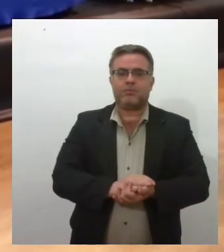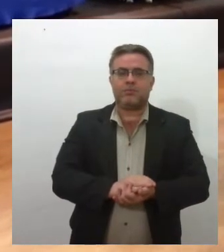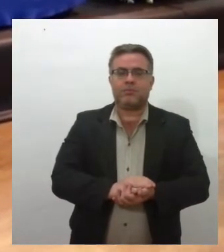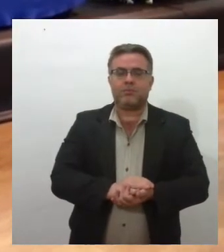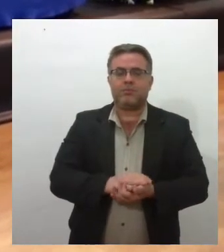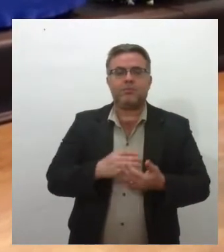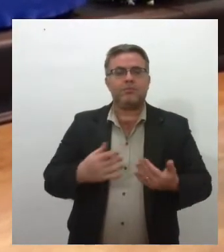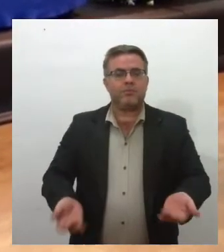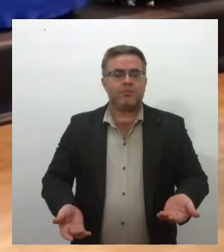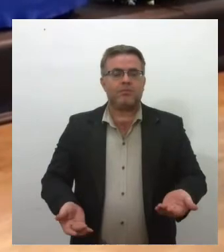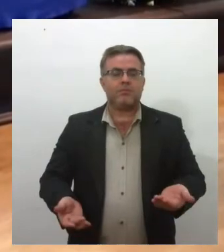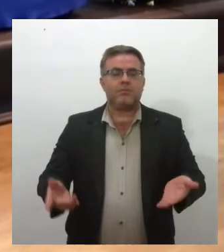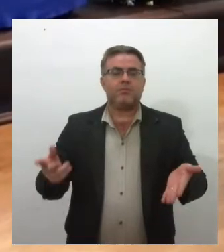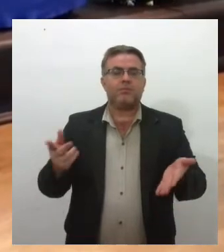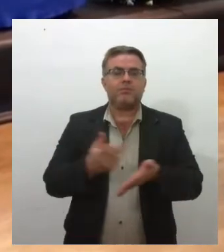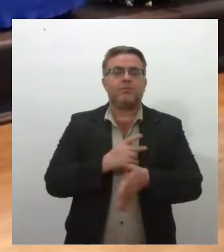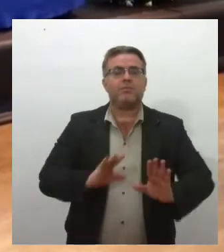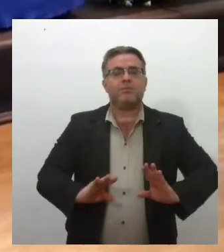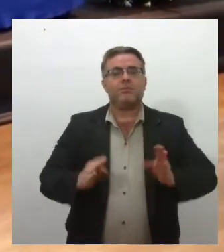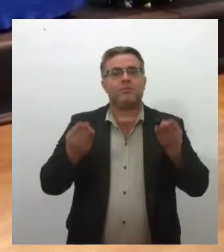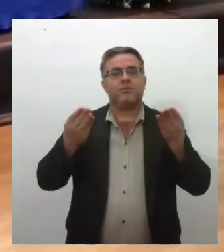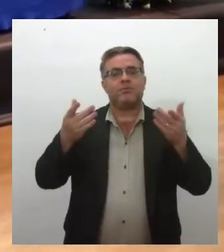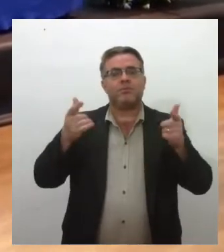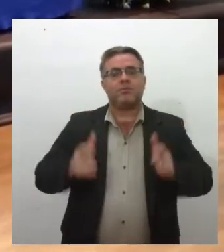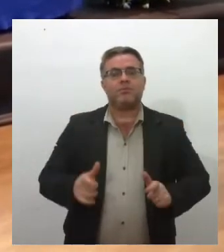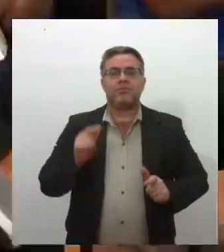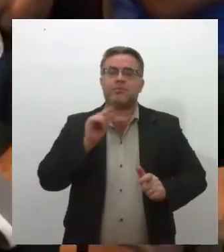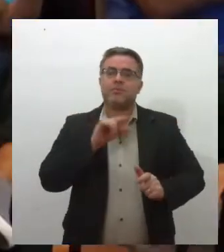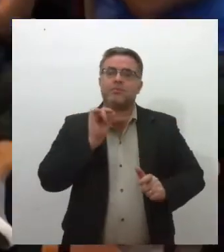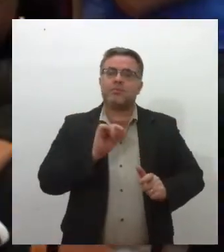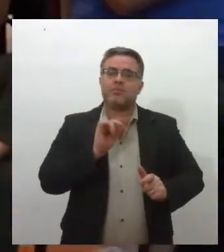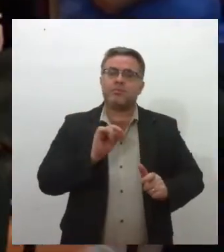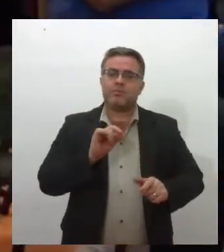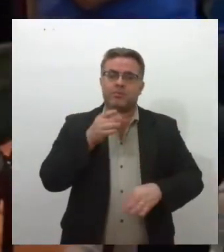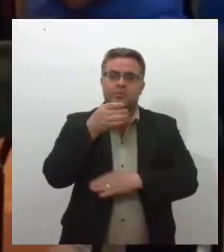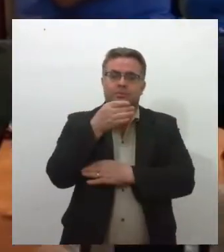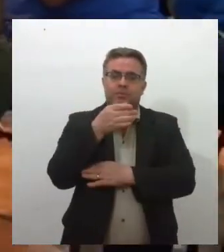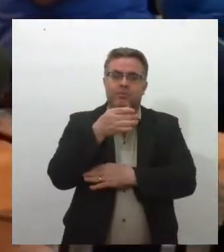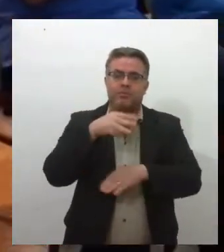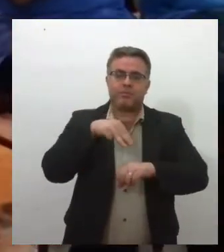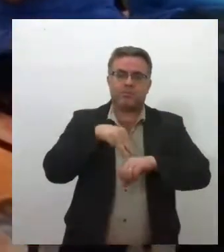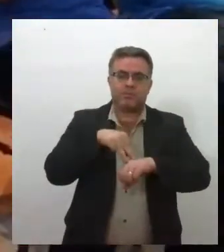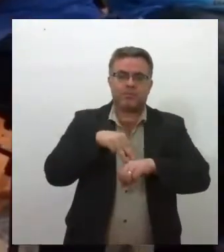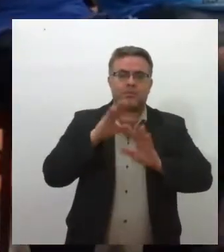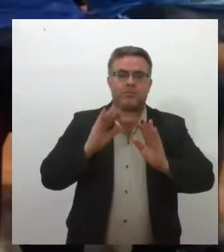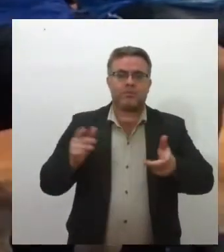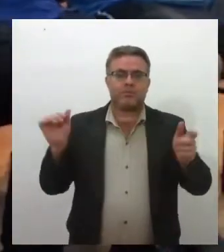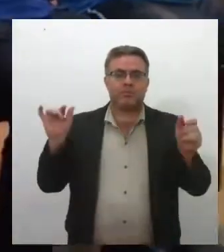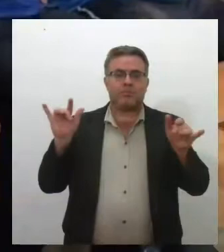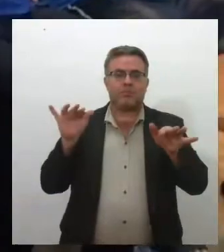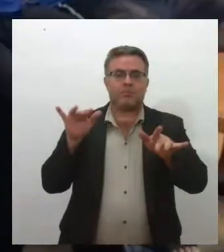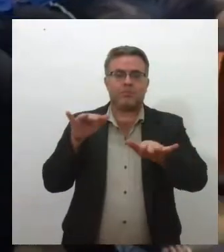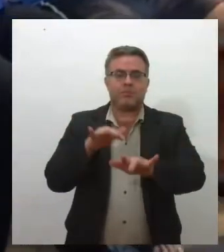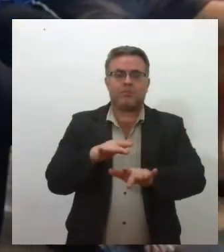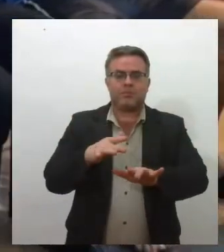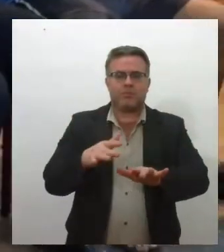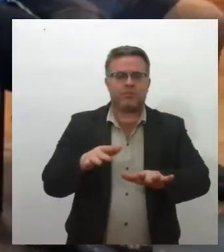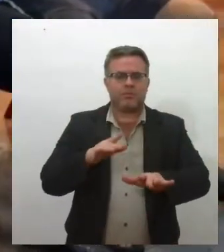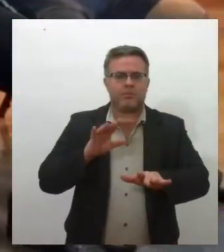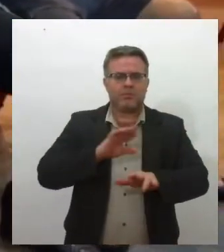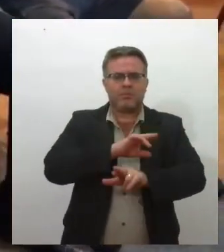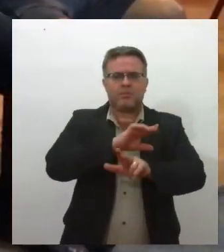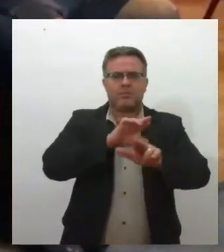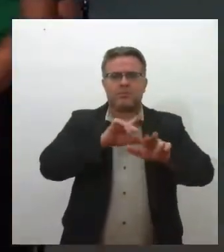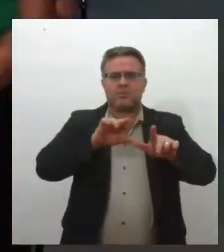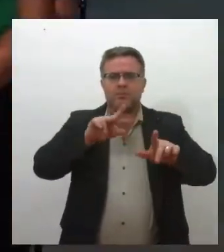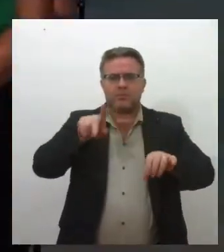A solenidade aconteceu em um hotel na Orla da Atalaia e reuniu centenas de peregrinos de vários cantos do